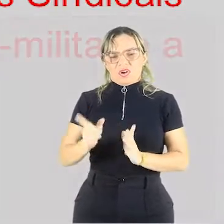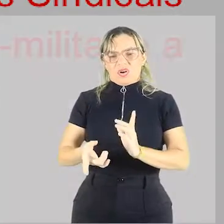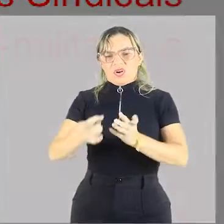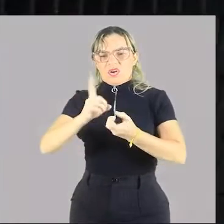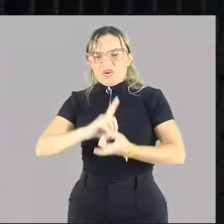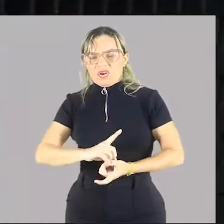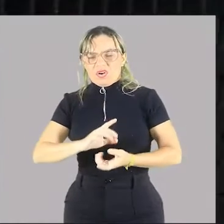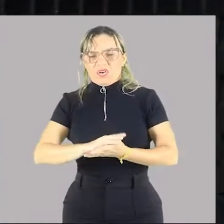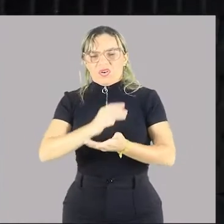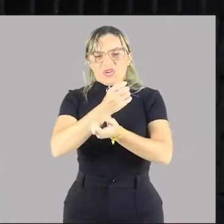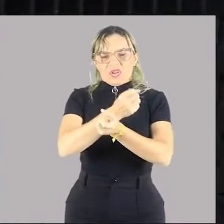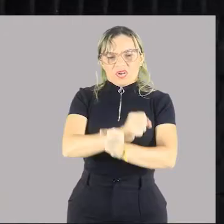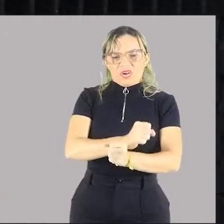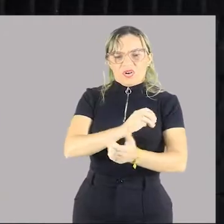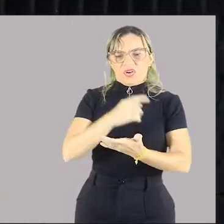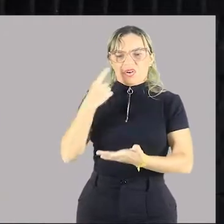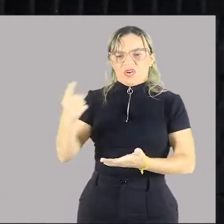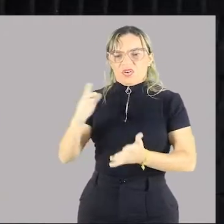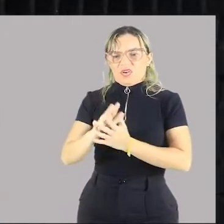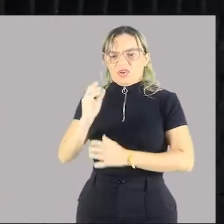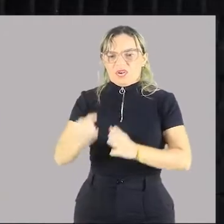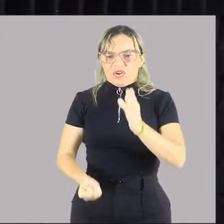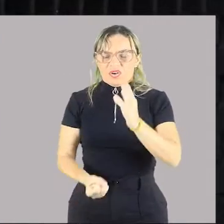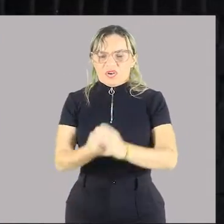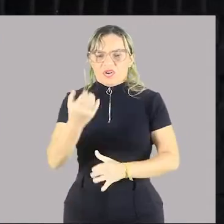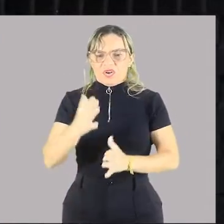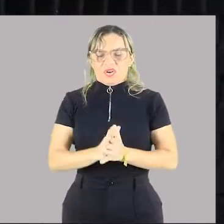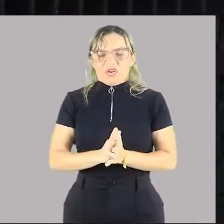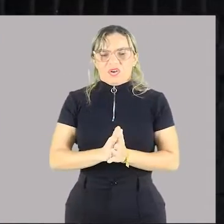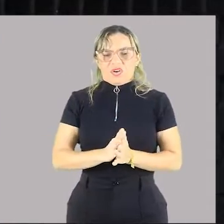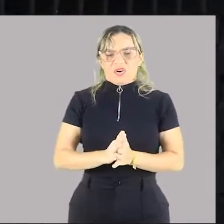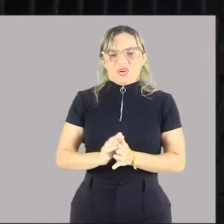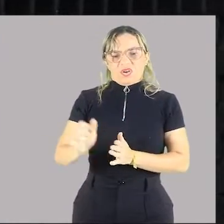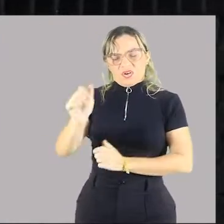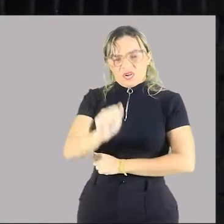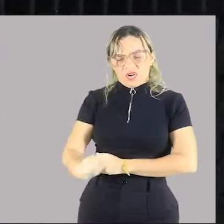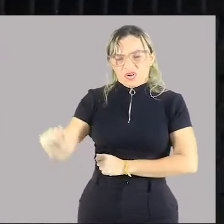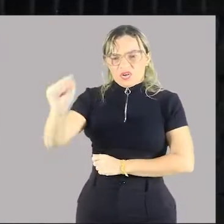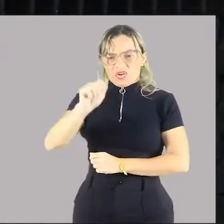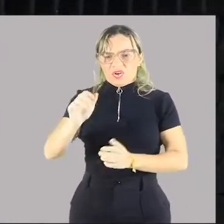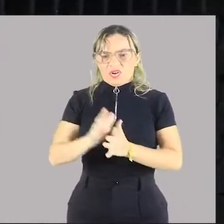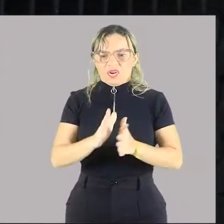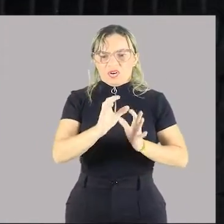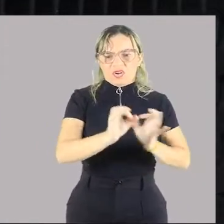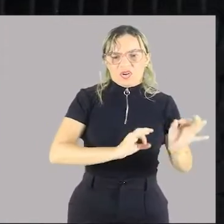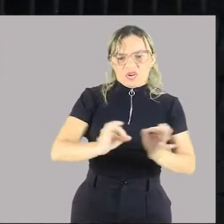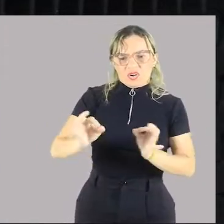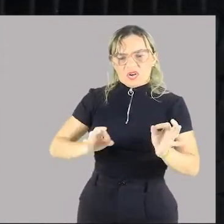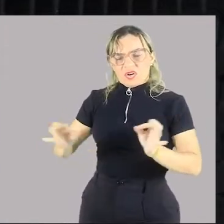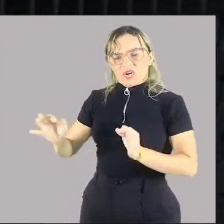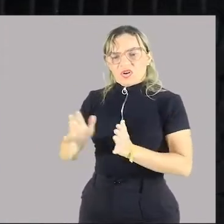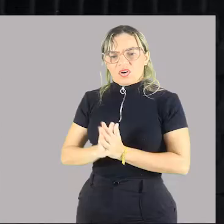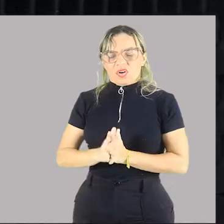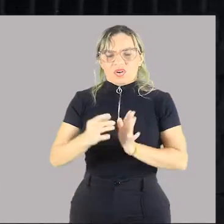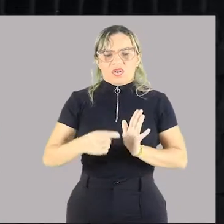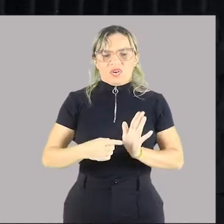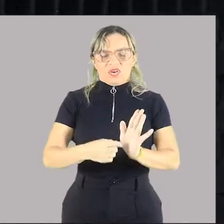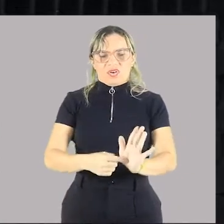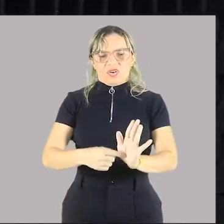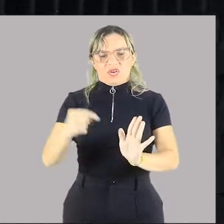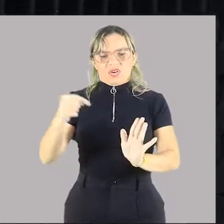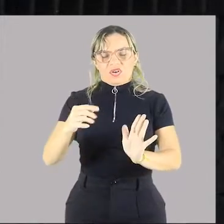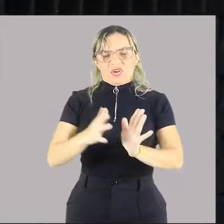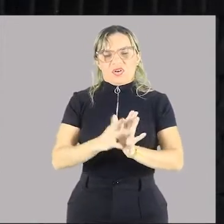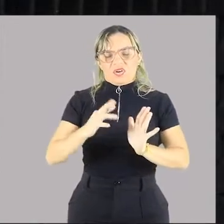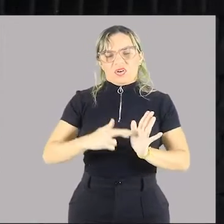antirraciais, o surgimento de associações culturais organizadas pela chamada Frente Negra Brasileira ao longo do